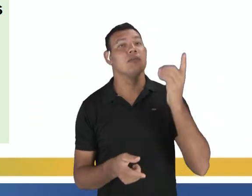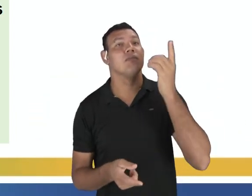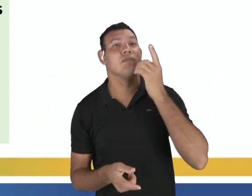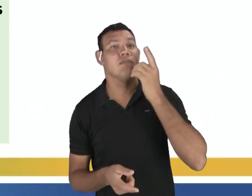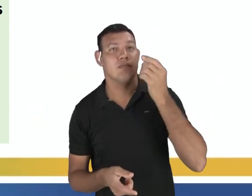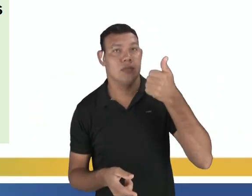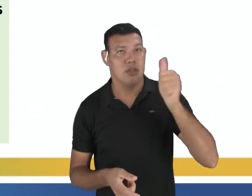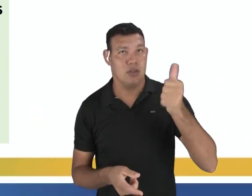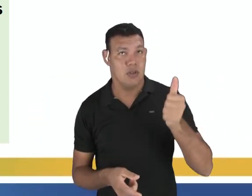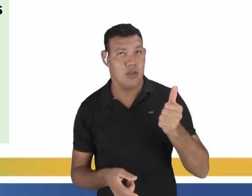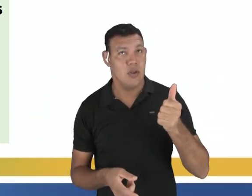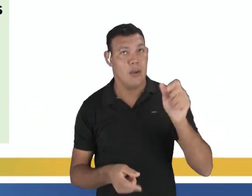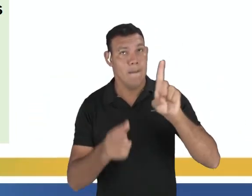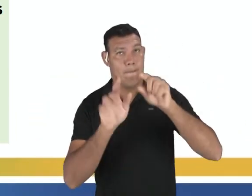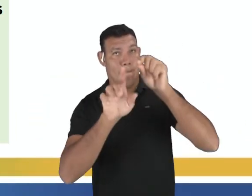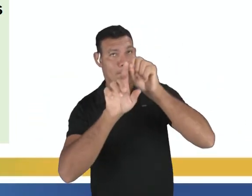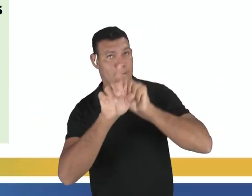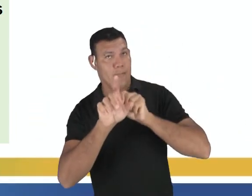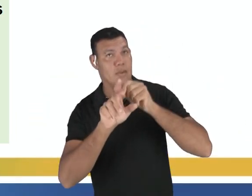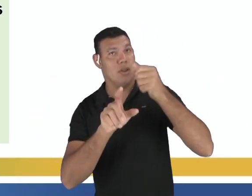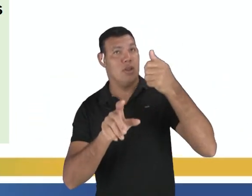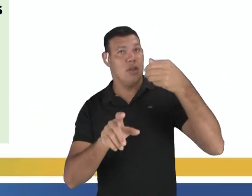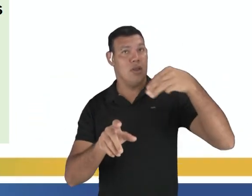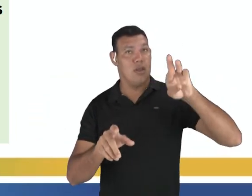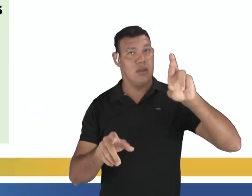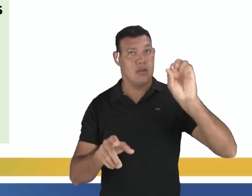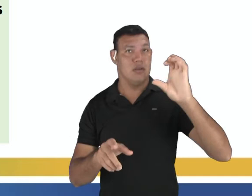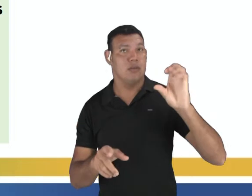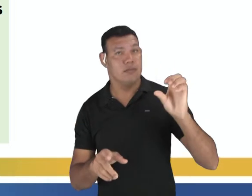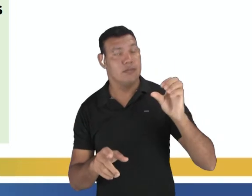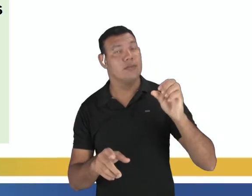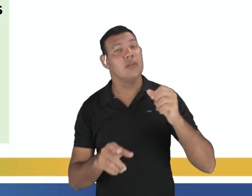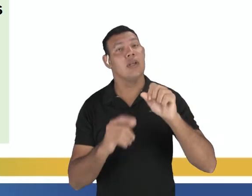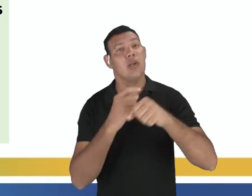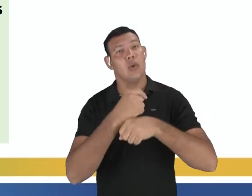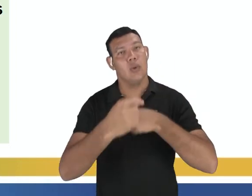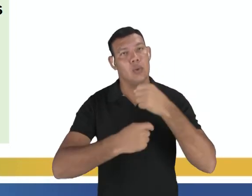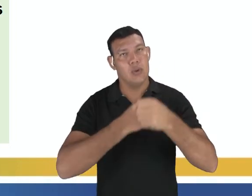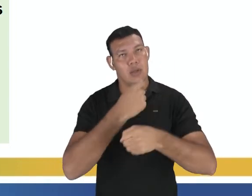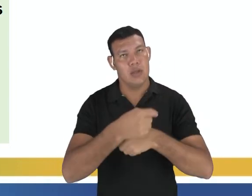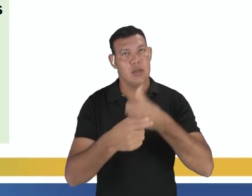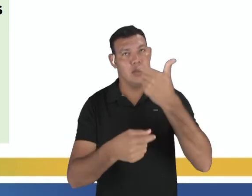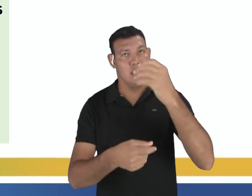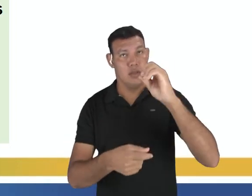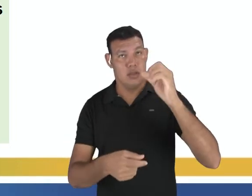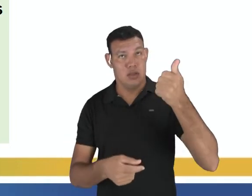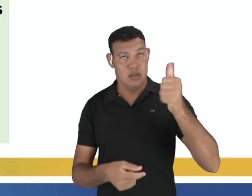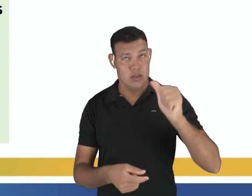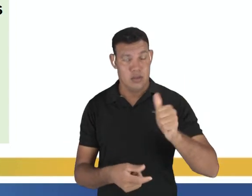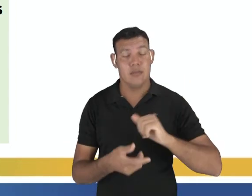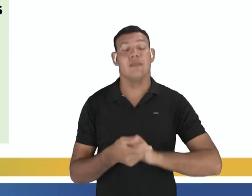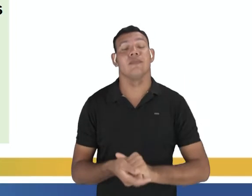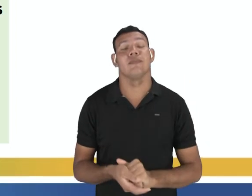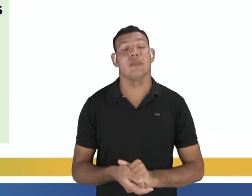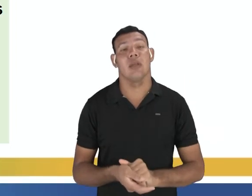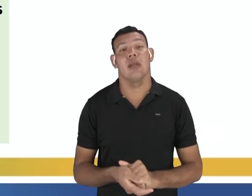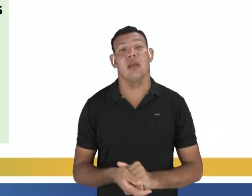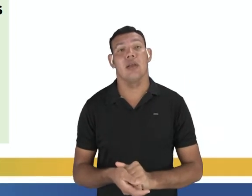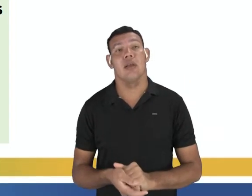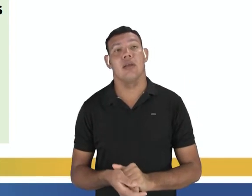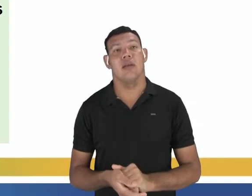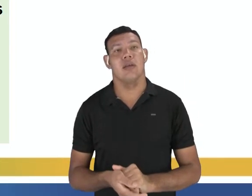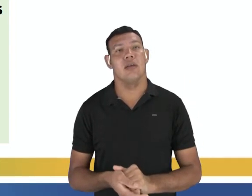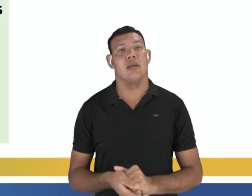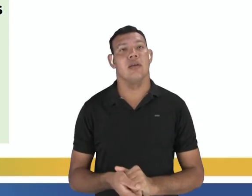energia nuclear, tá? Bora lá dar a resposta para vocês? 1, 2, 3 e... A